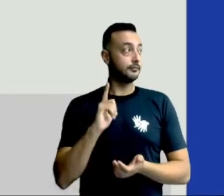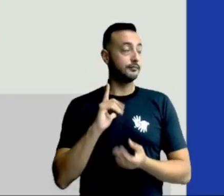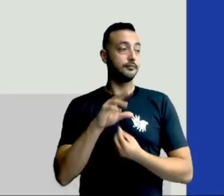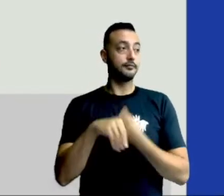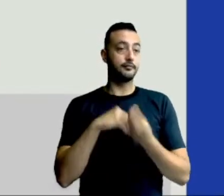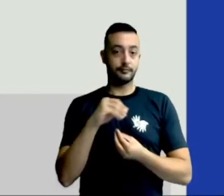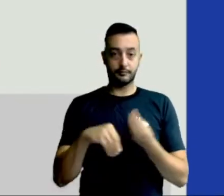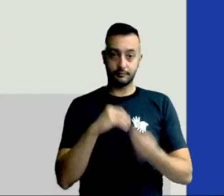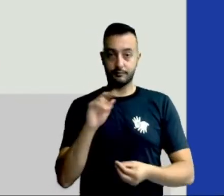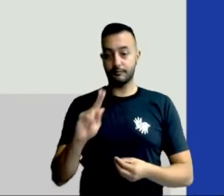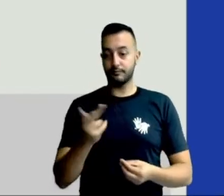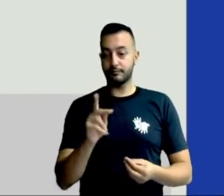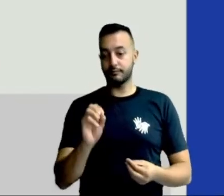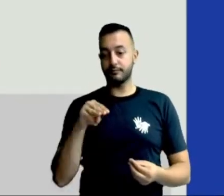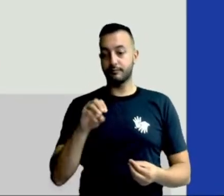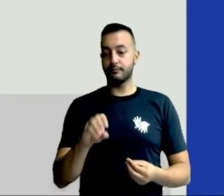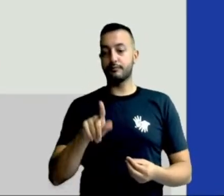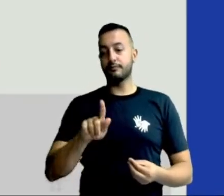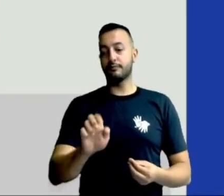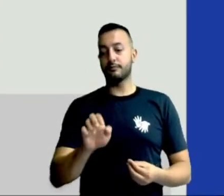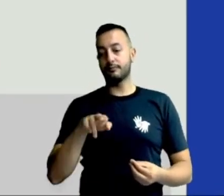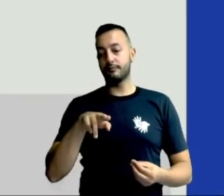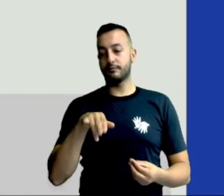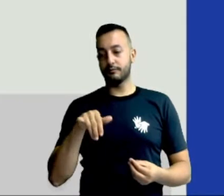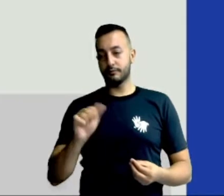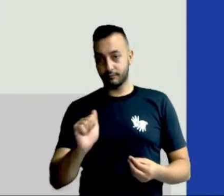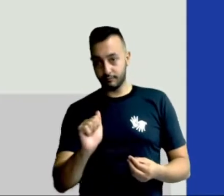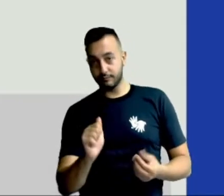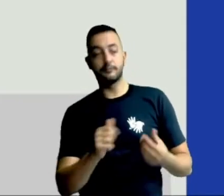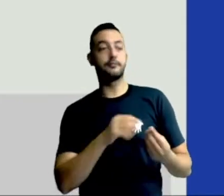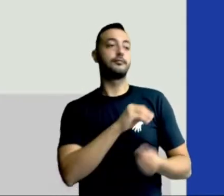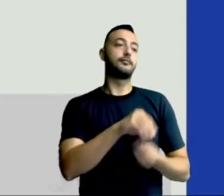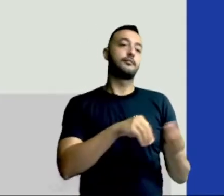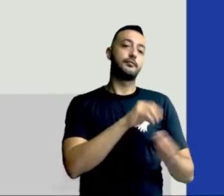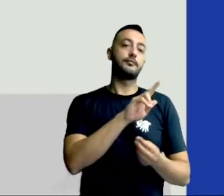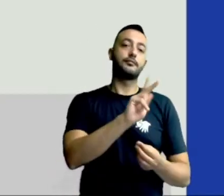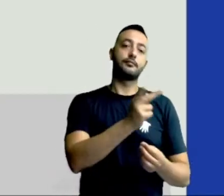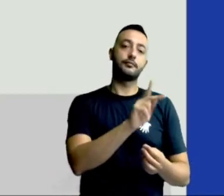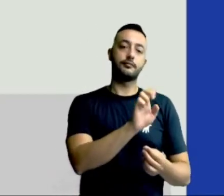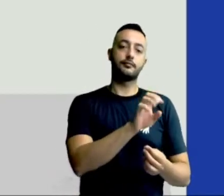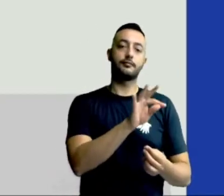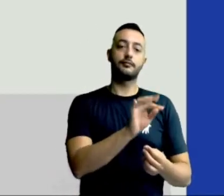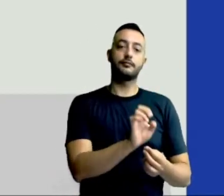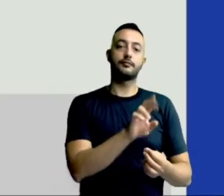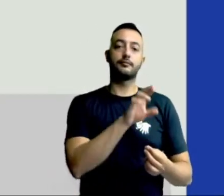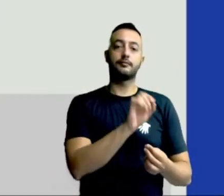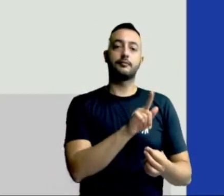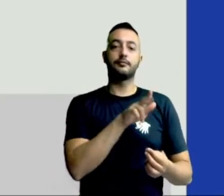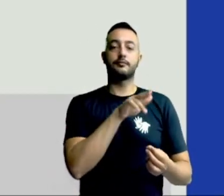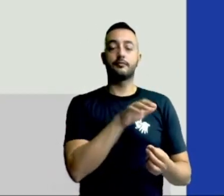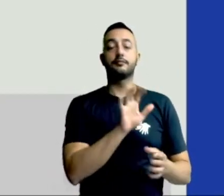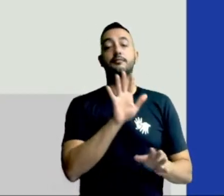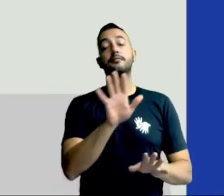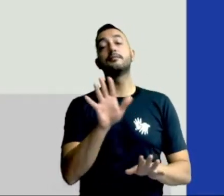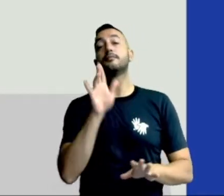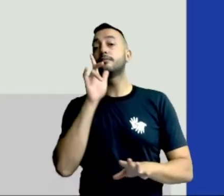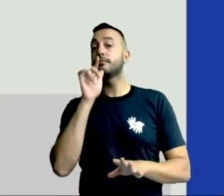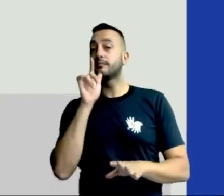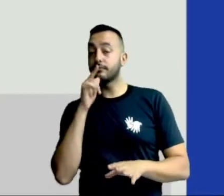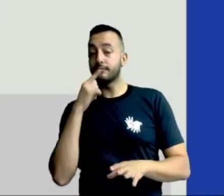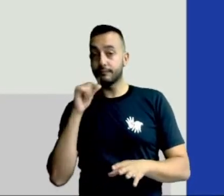a mistura homogênea e a mistura heterogênea. A água com sal é uma